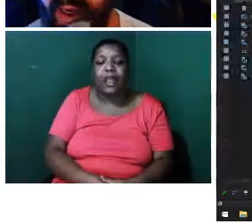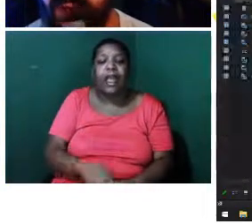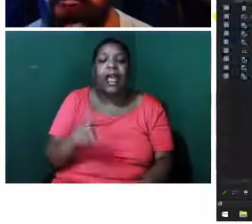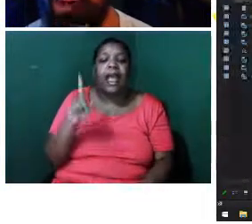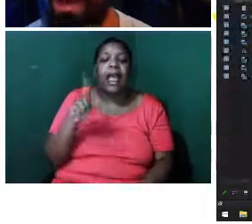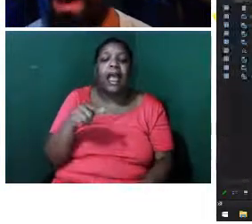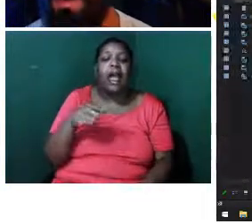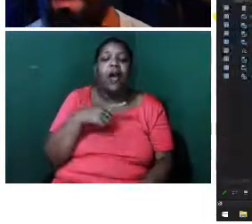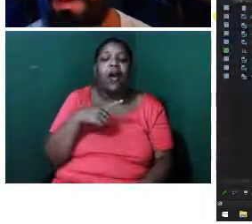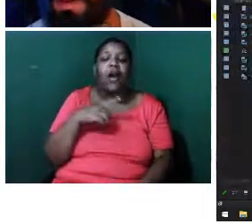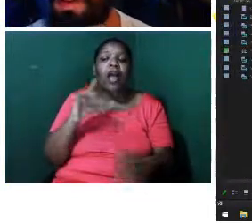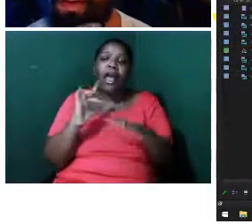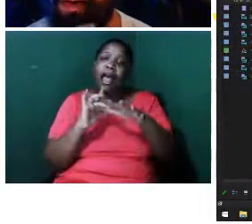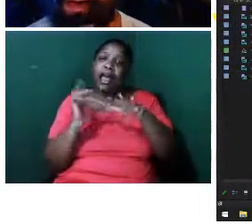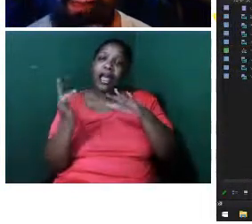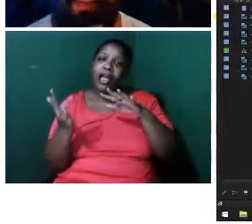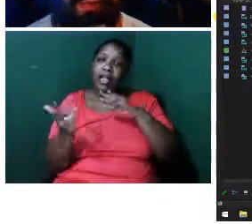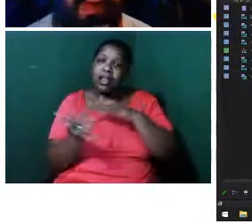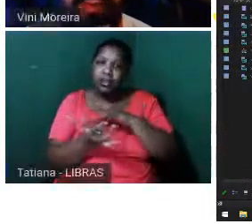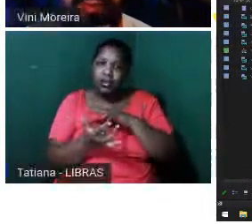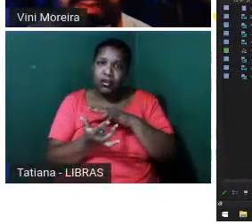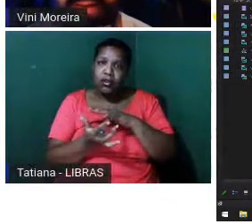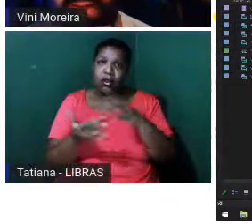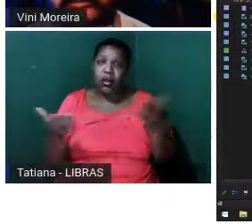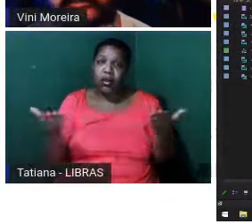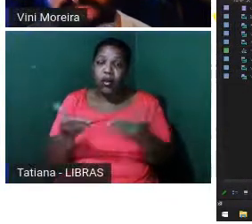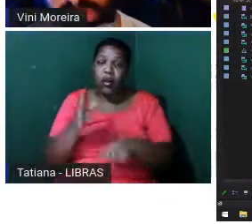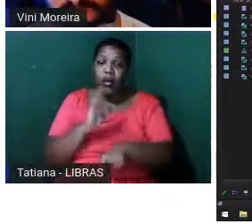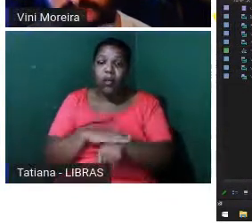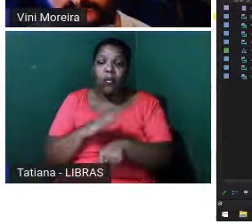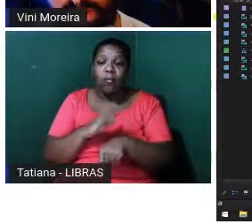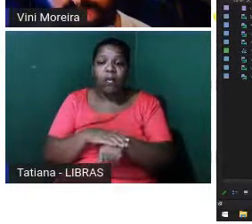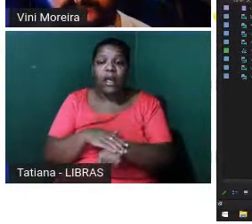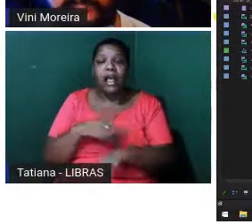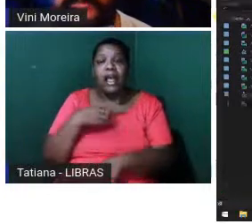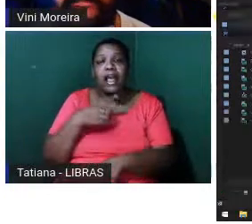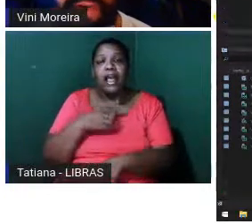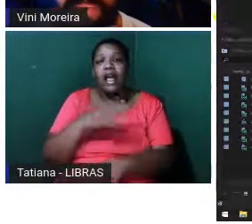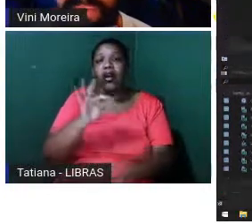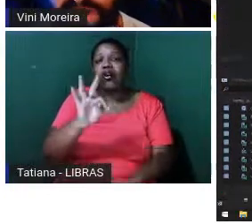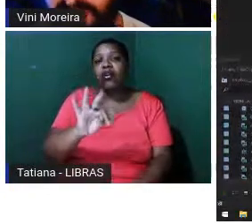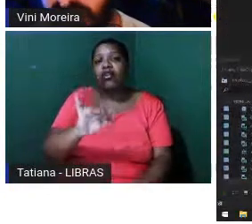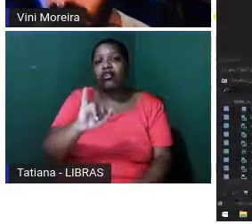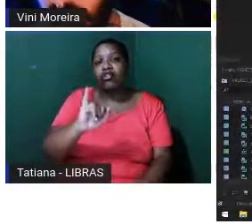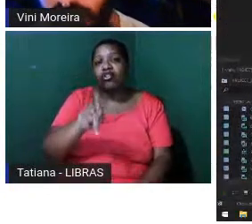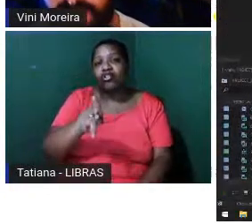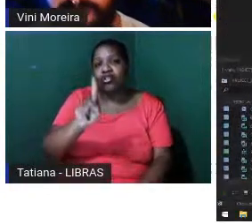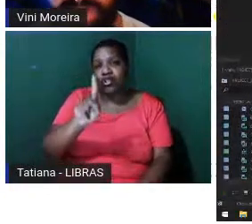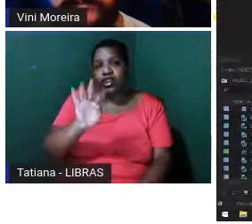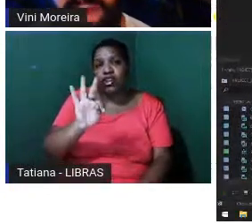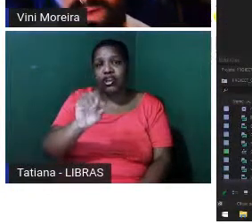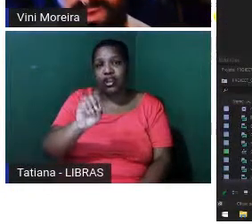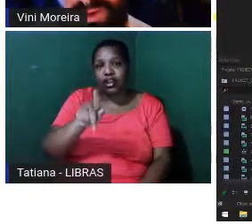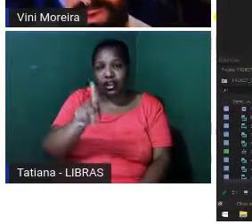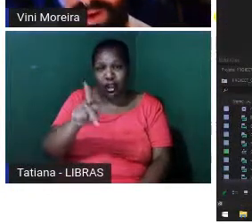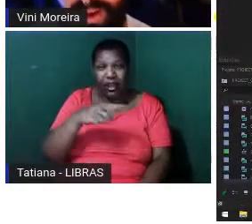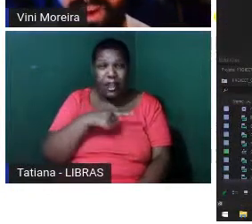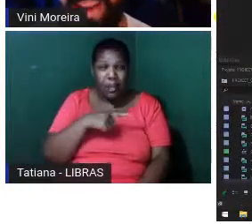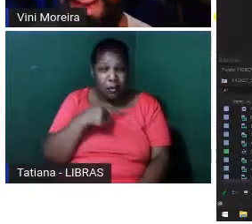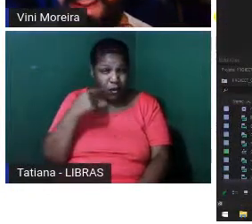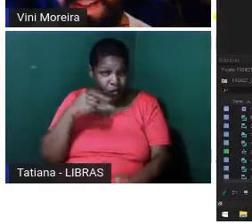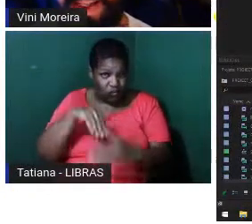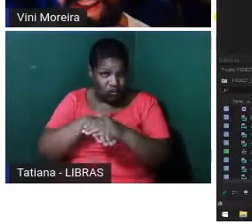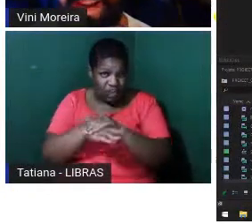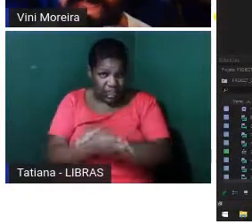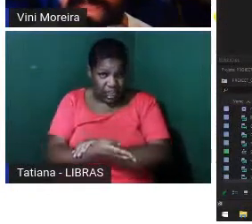a rede social do momento que é o Tik Tok por que que eu vou falar de Tik Tok é porque eu sou viciado em